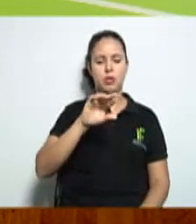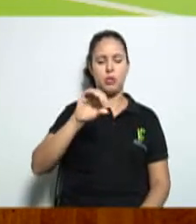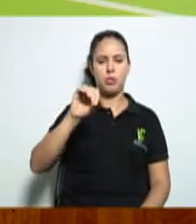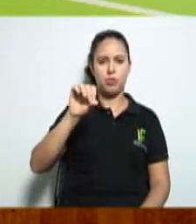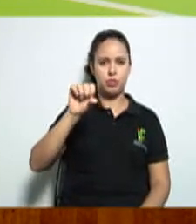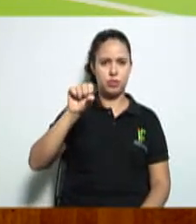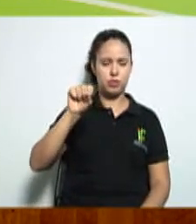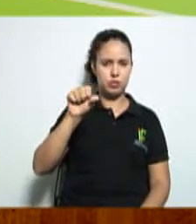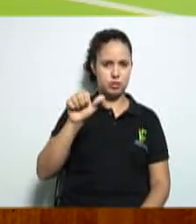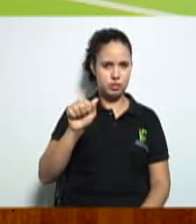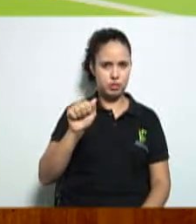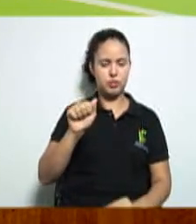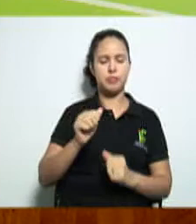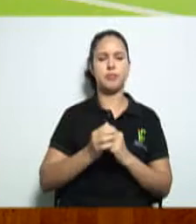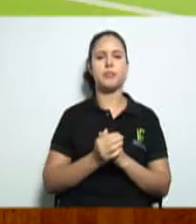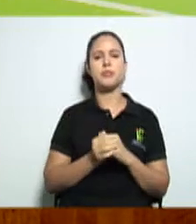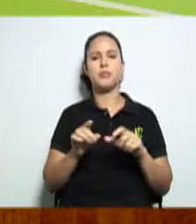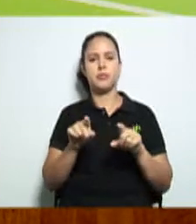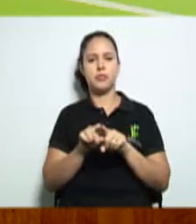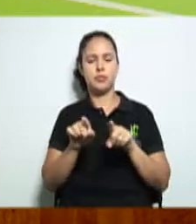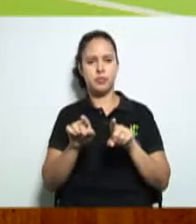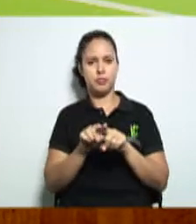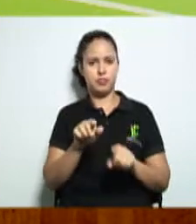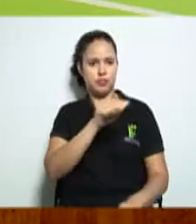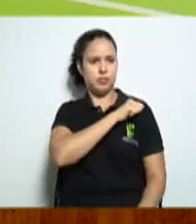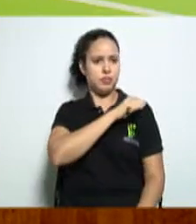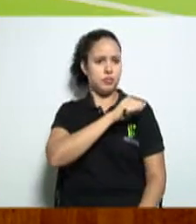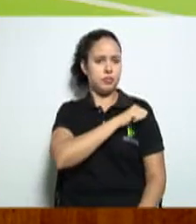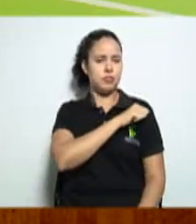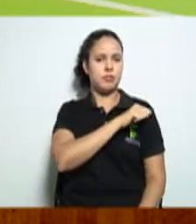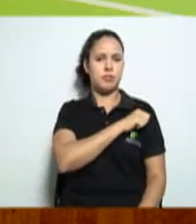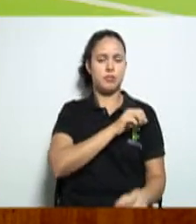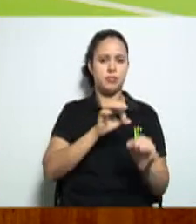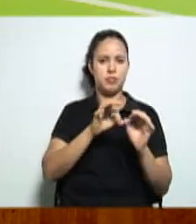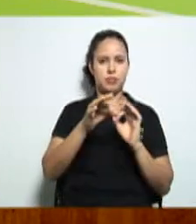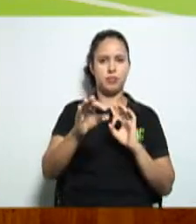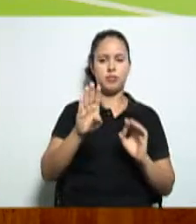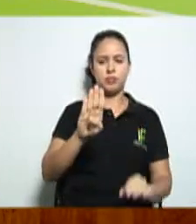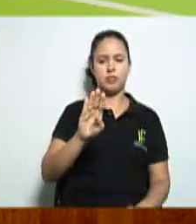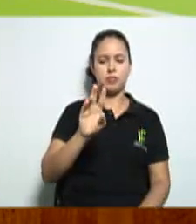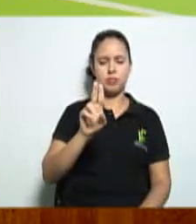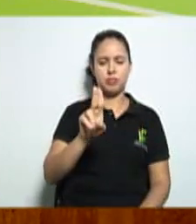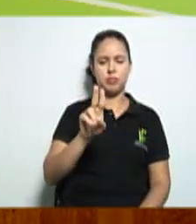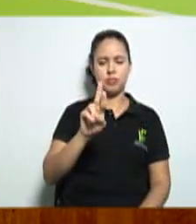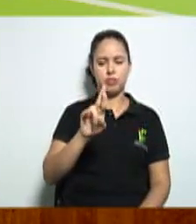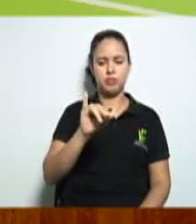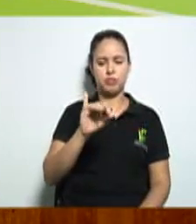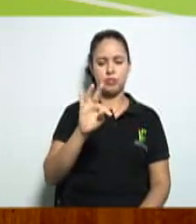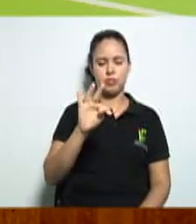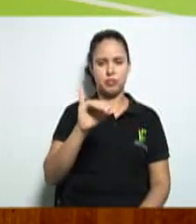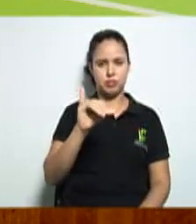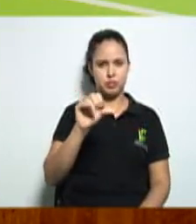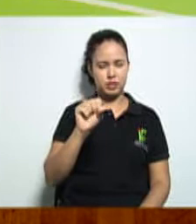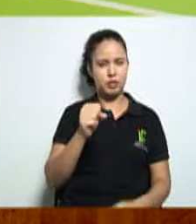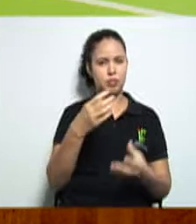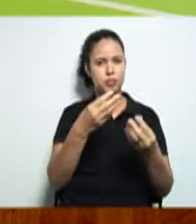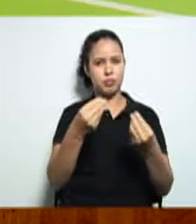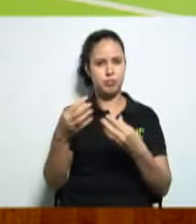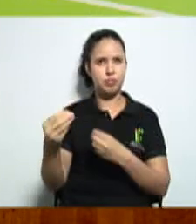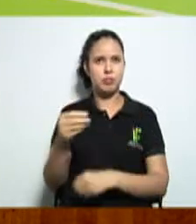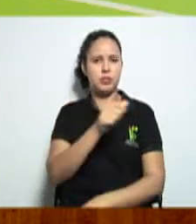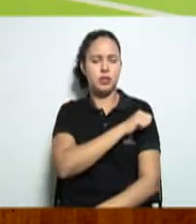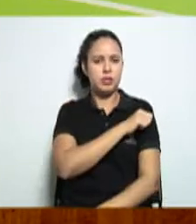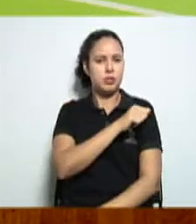professora Liobina. Os alunos de Marechal Rondon Buritis, da professora Diana. Tem muita gente, ó, o pessoal